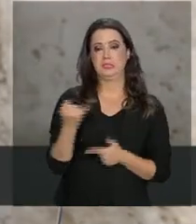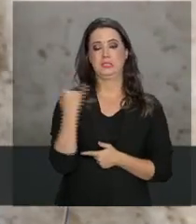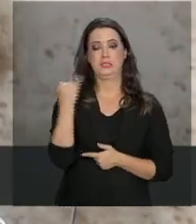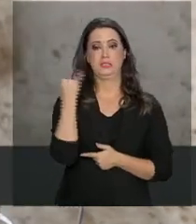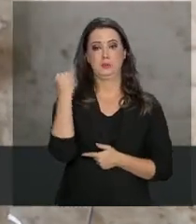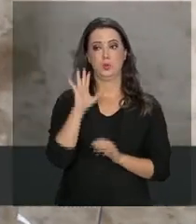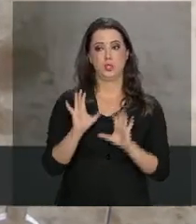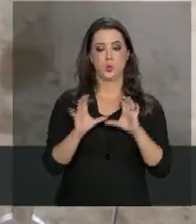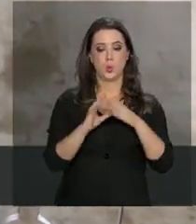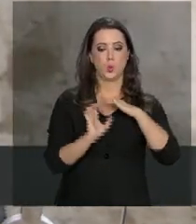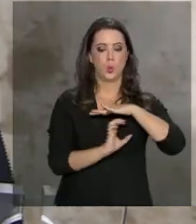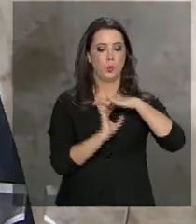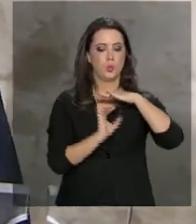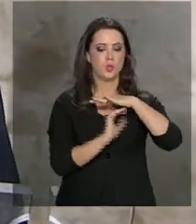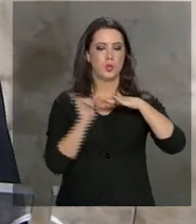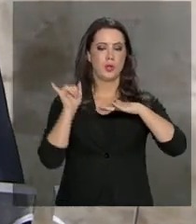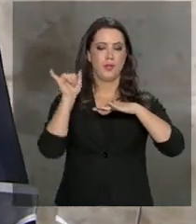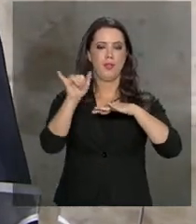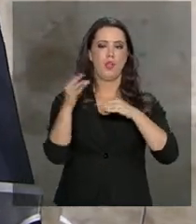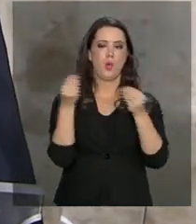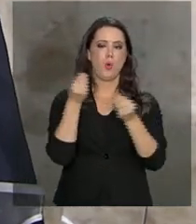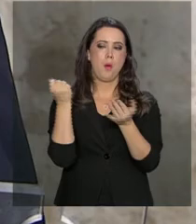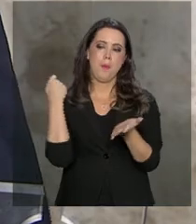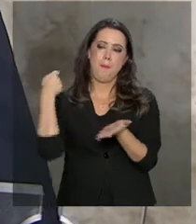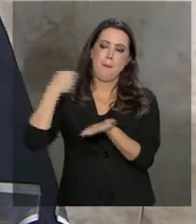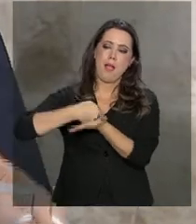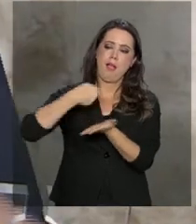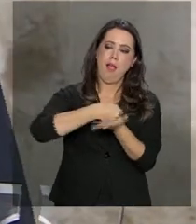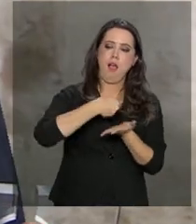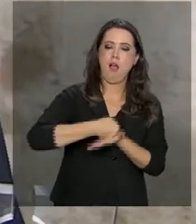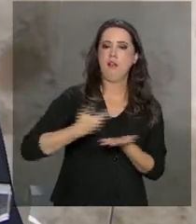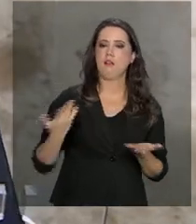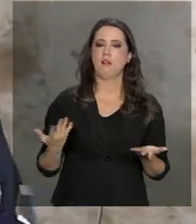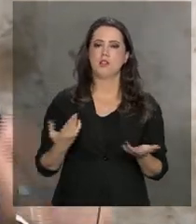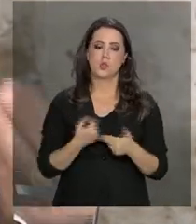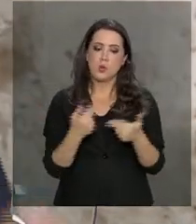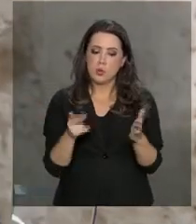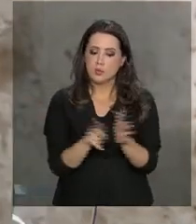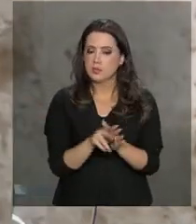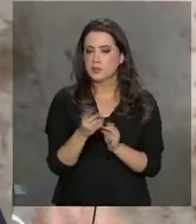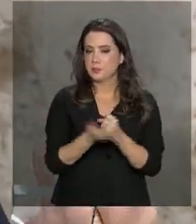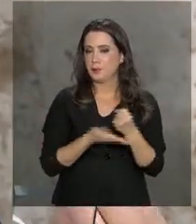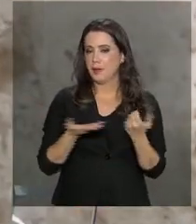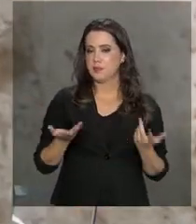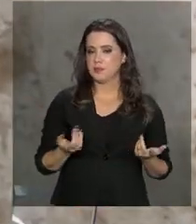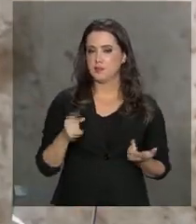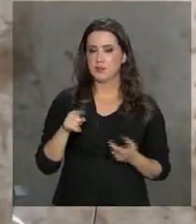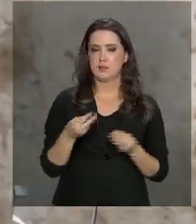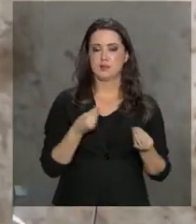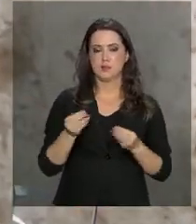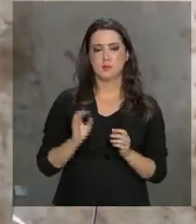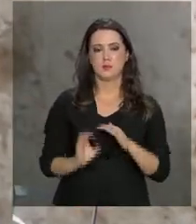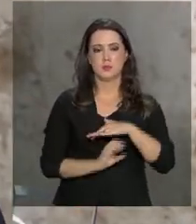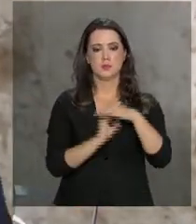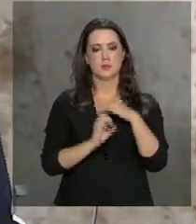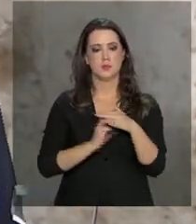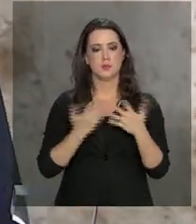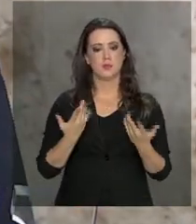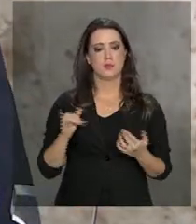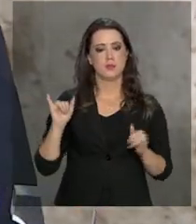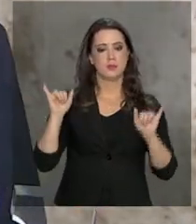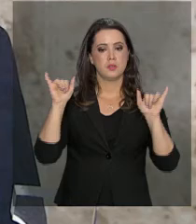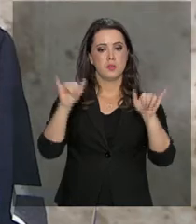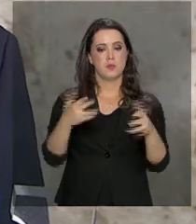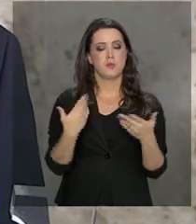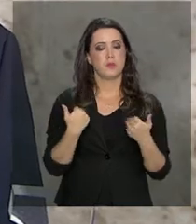brasileira que é fonte de financiamento fonte de financiamento para as companhias de aviação